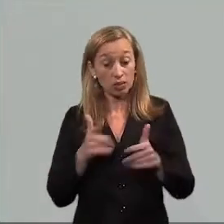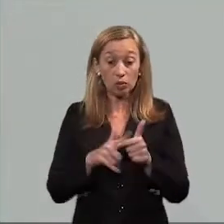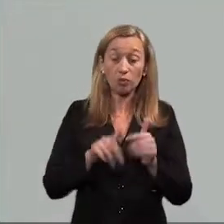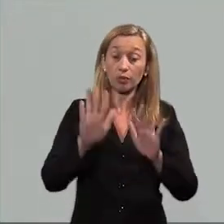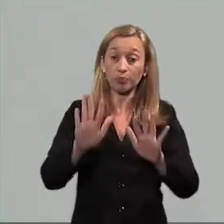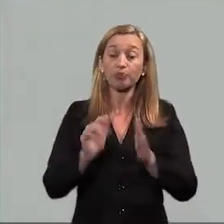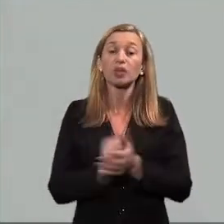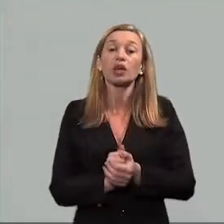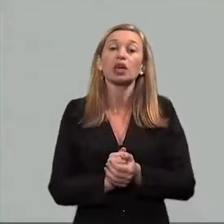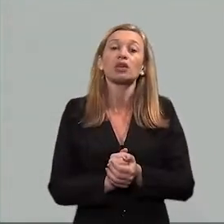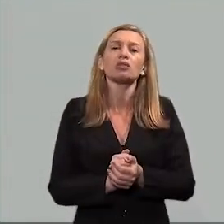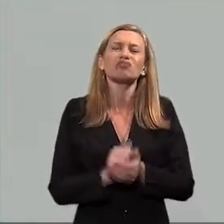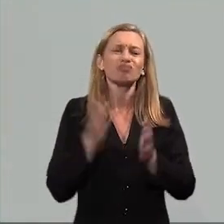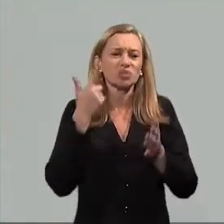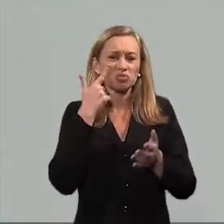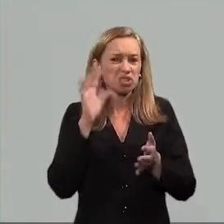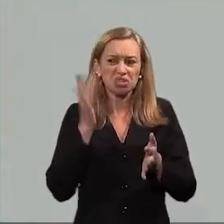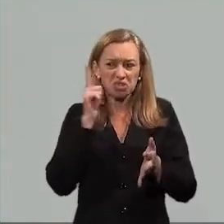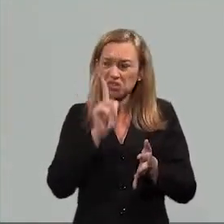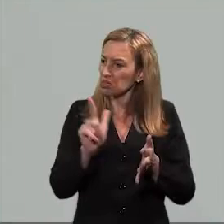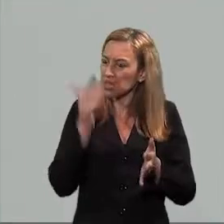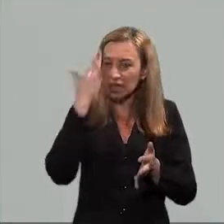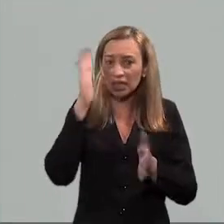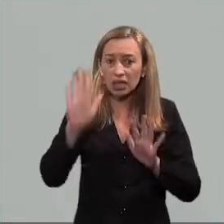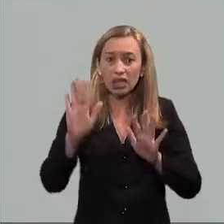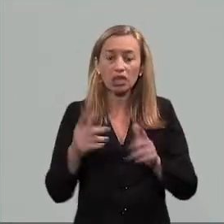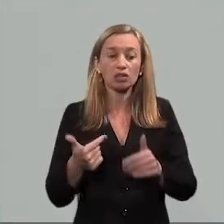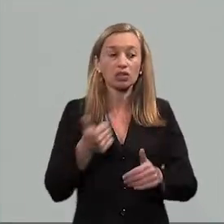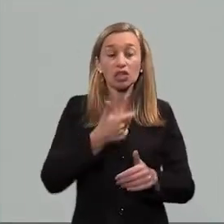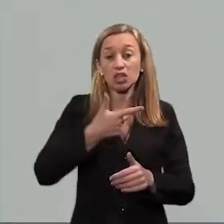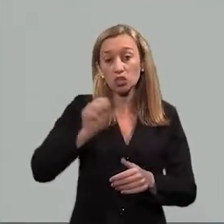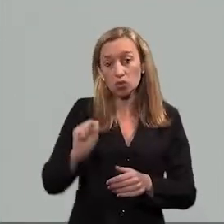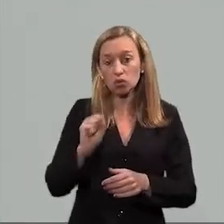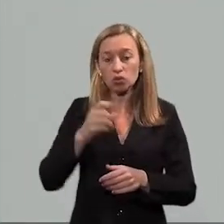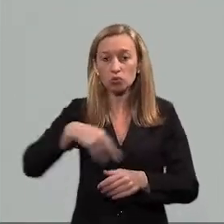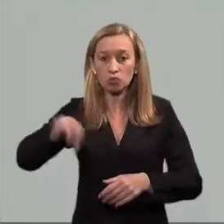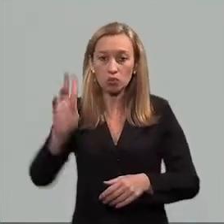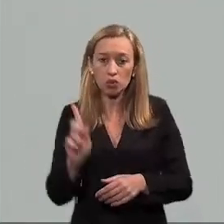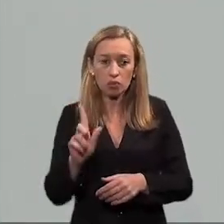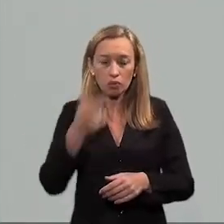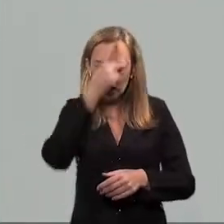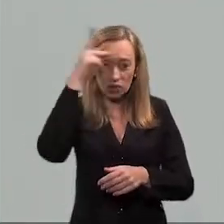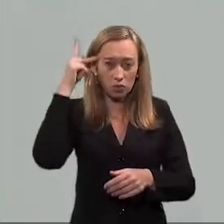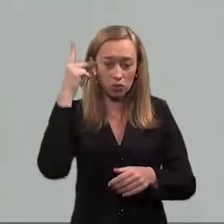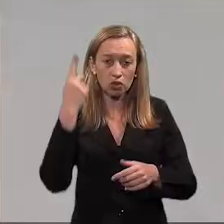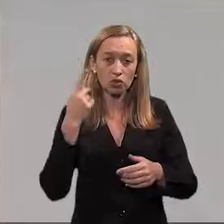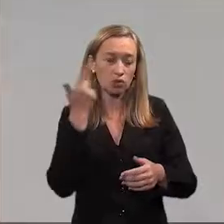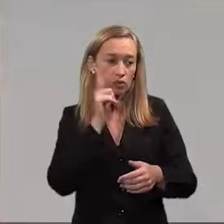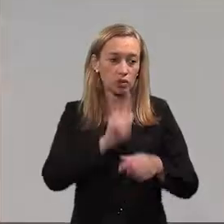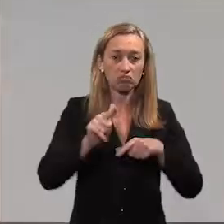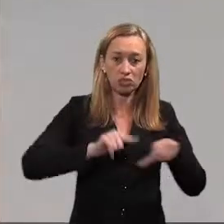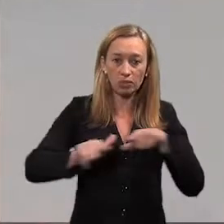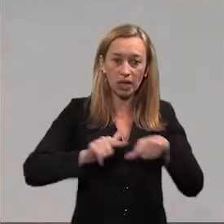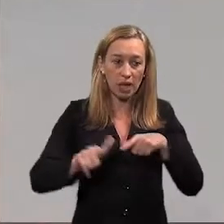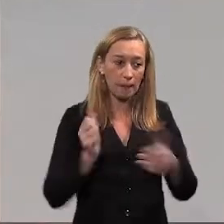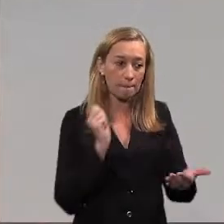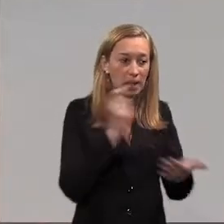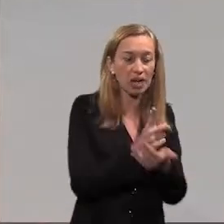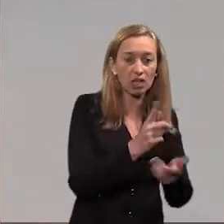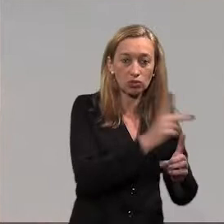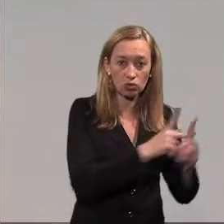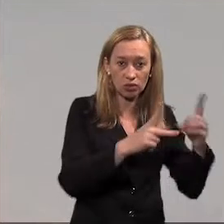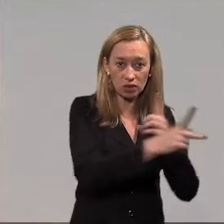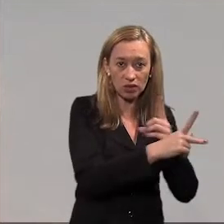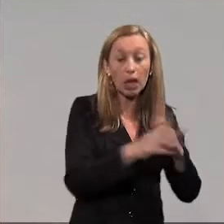esse problema. Não sei se você consegue entender. São 18 mil servidores que estariam dando a sua contribuição mensal para a Rio